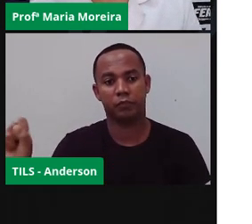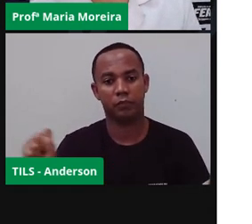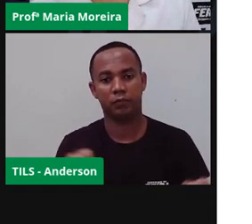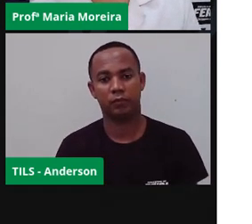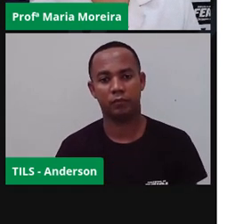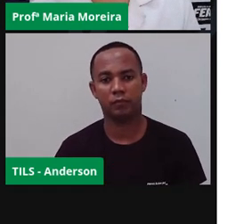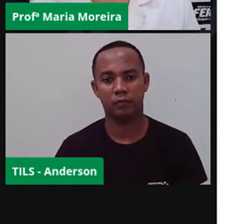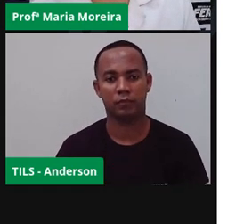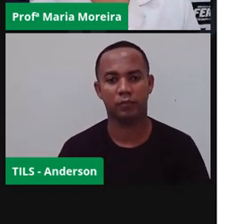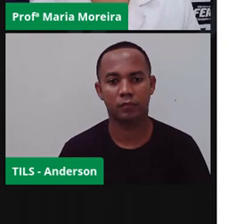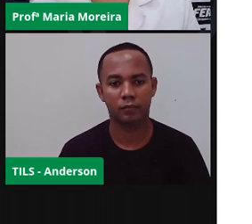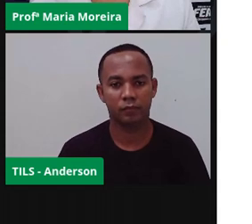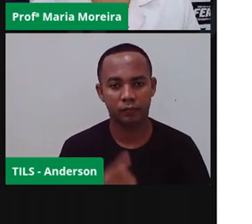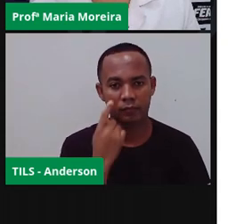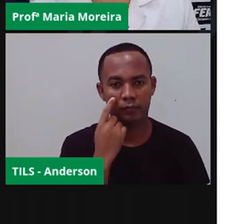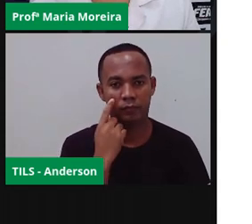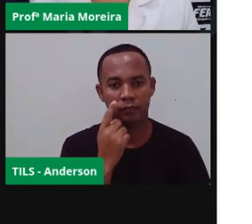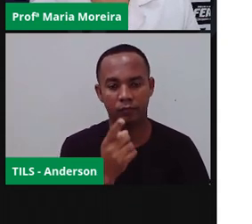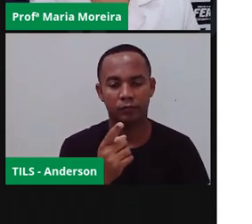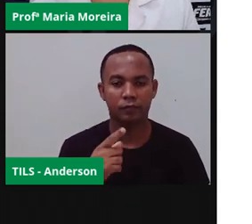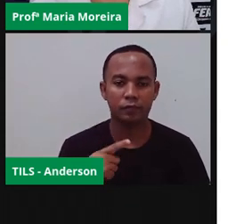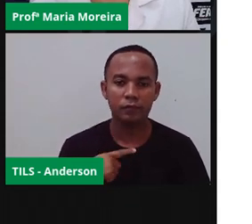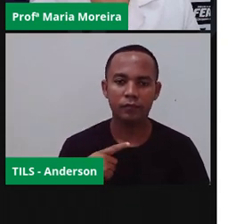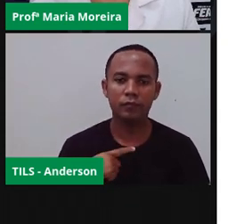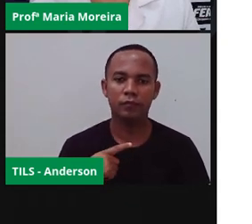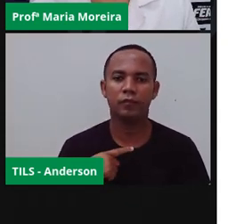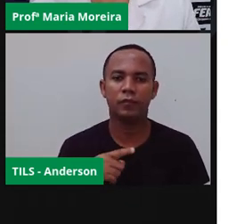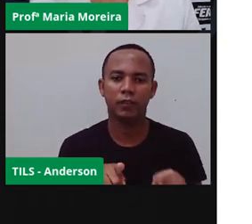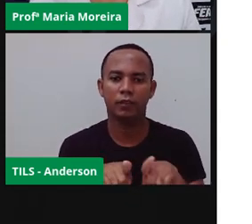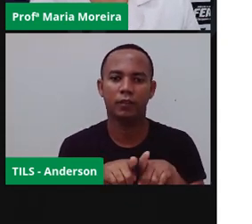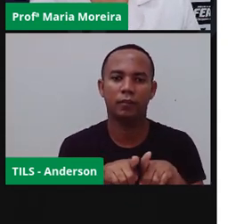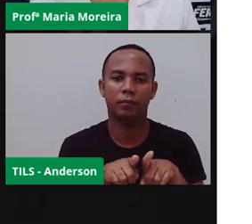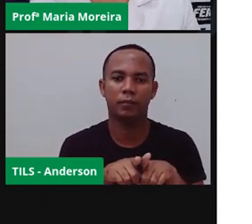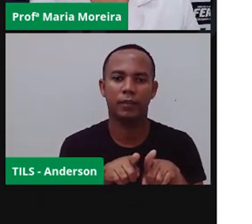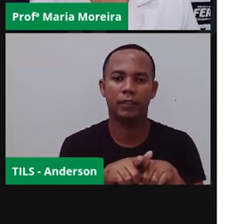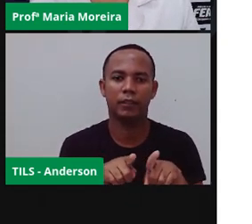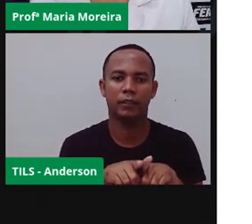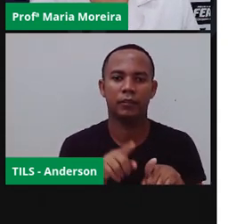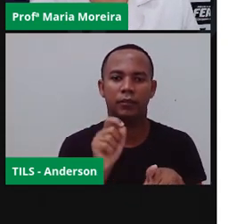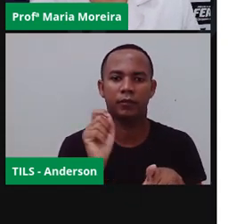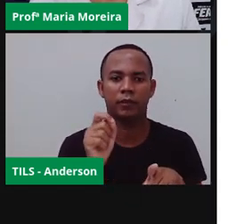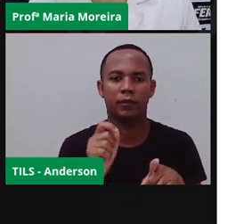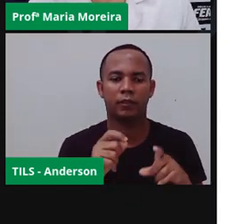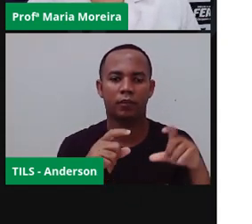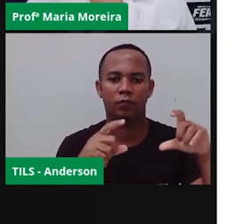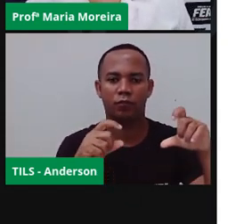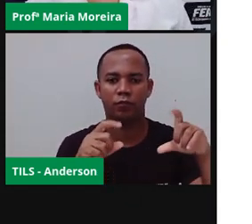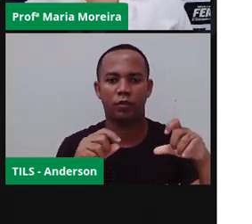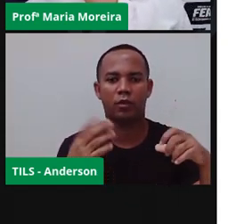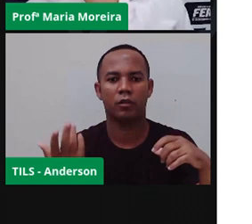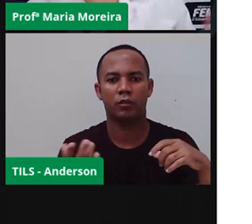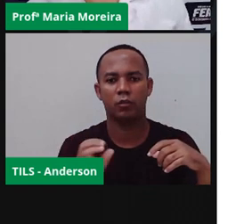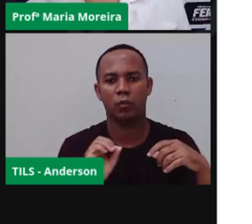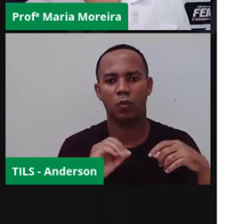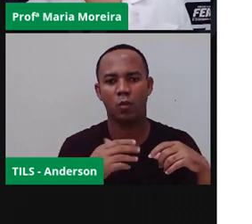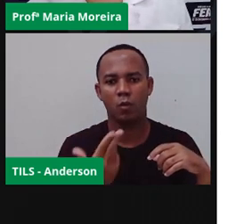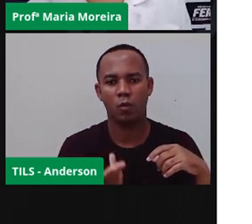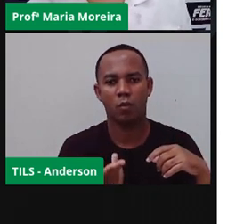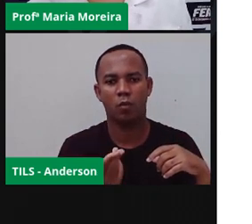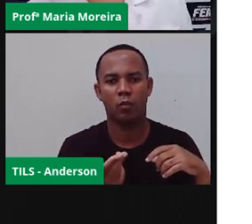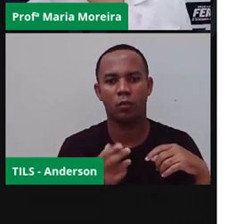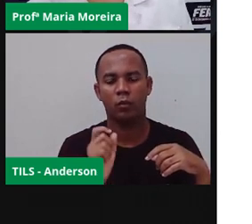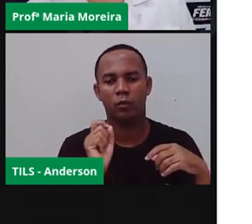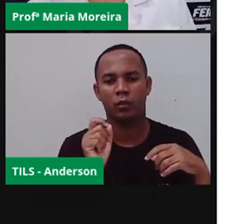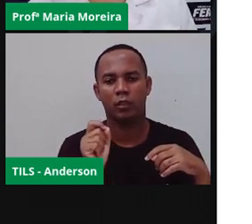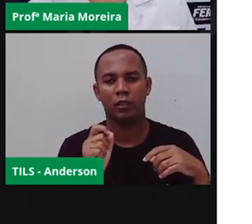Bom, a charge animada possui as mesmas características, né, de uma charge em desenho. Ela foi popularizada por